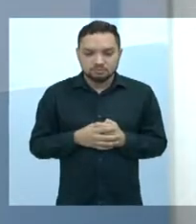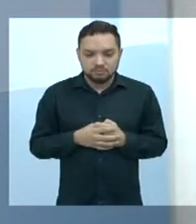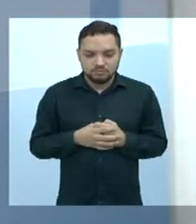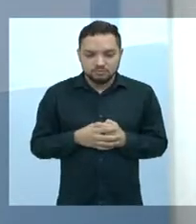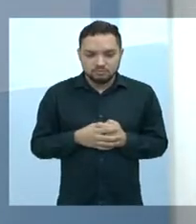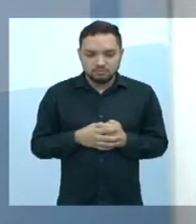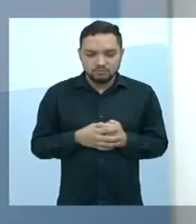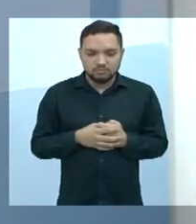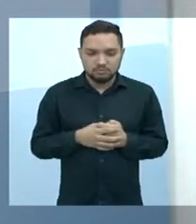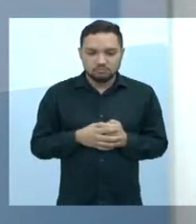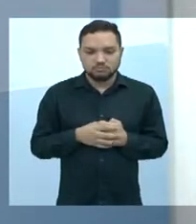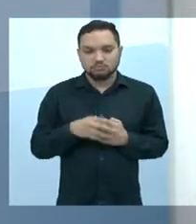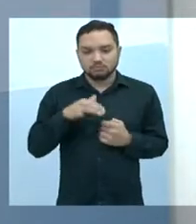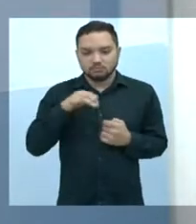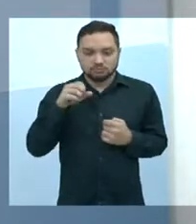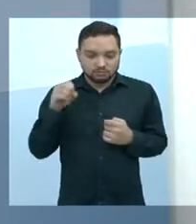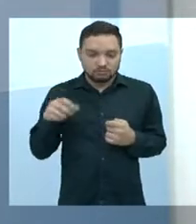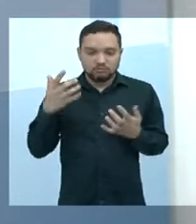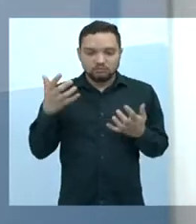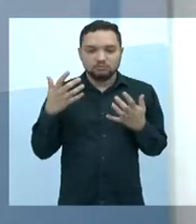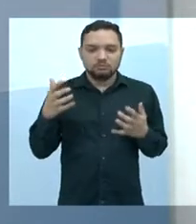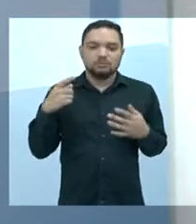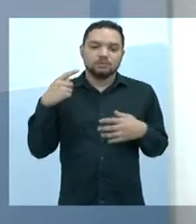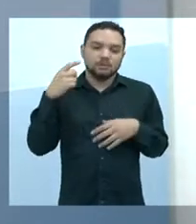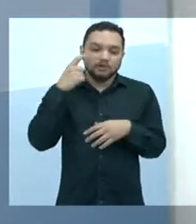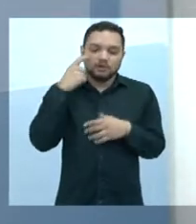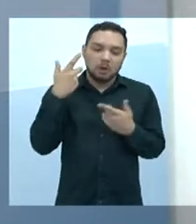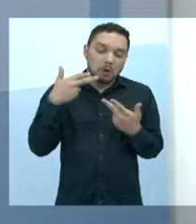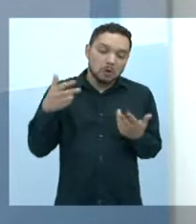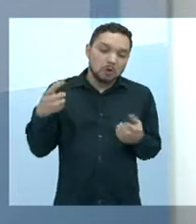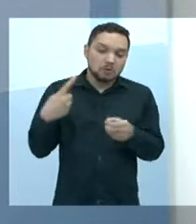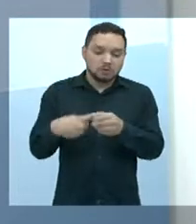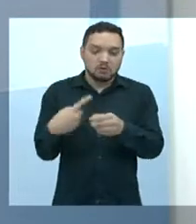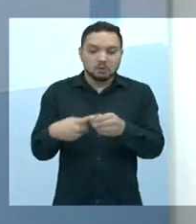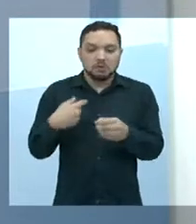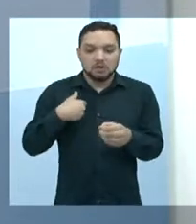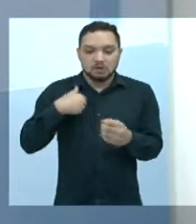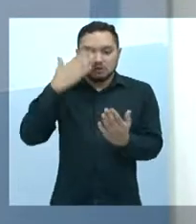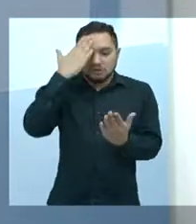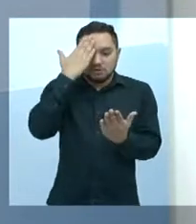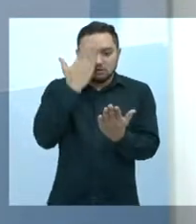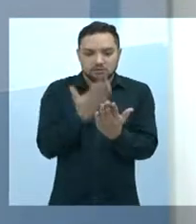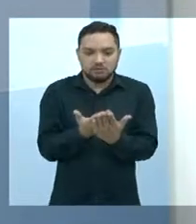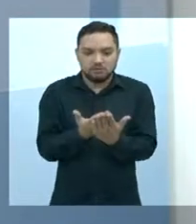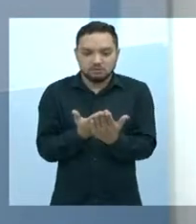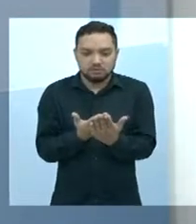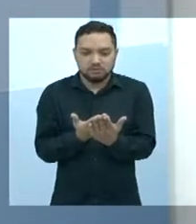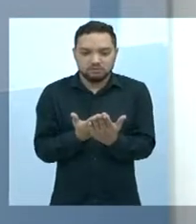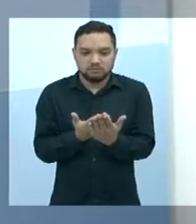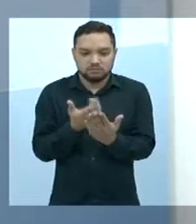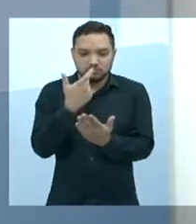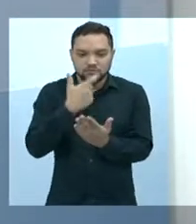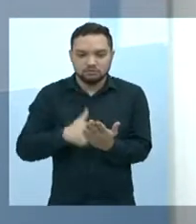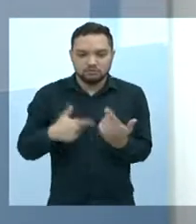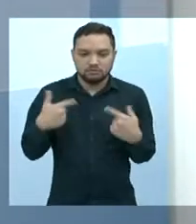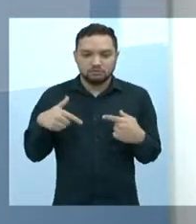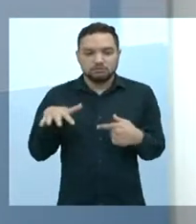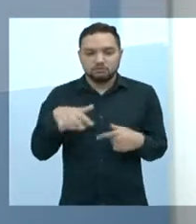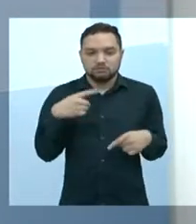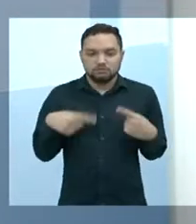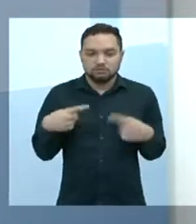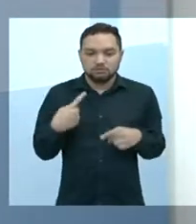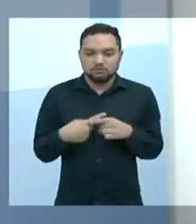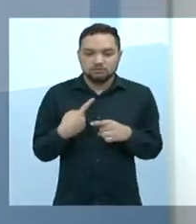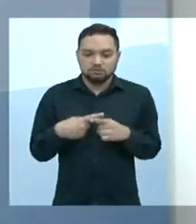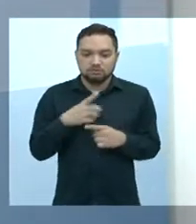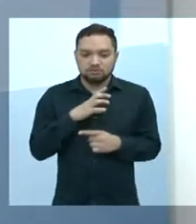cumprir minha missão aqui, ter alguma coisa lá pelo interior, que eu gosto, e lá eu acredito que, como eu faço política porque eu